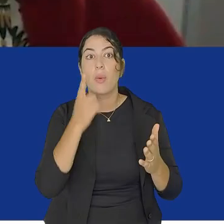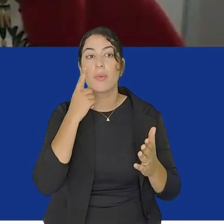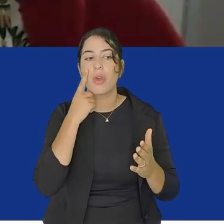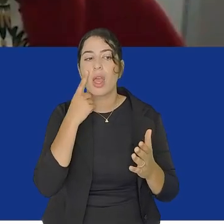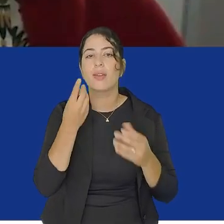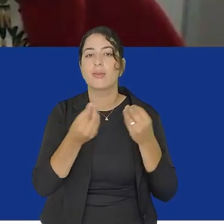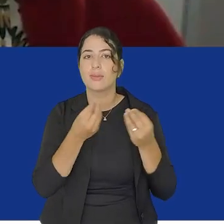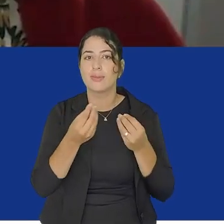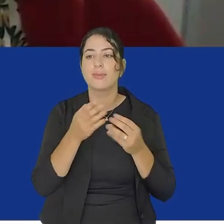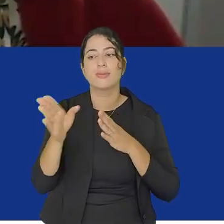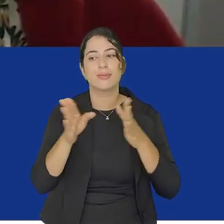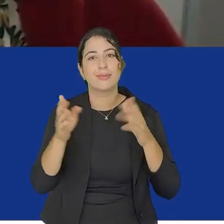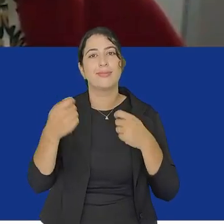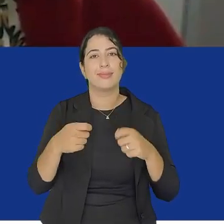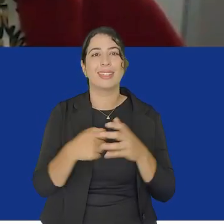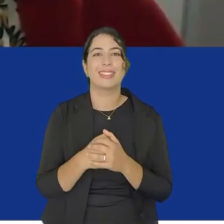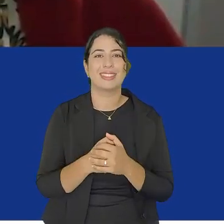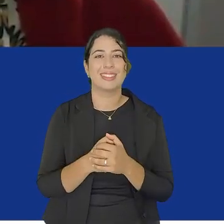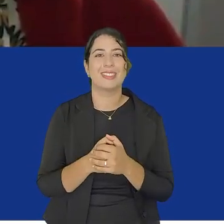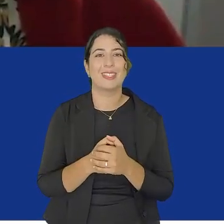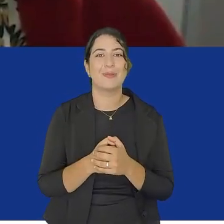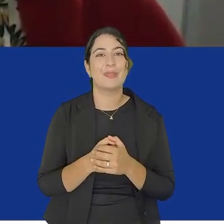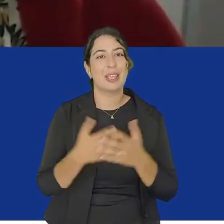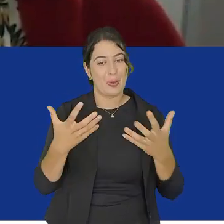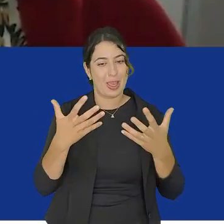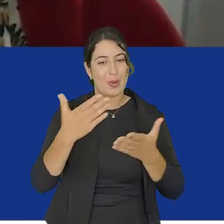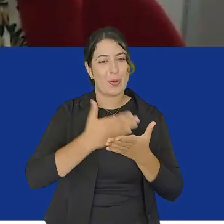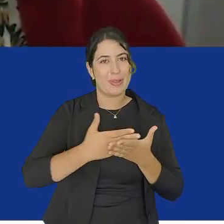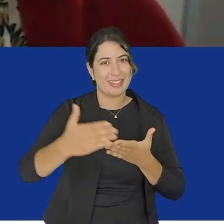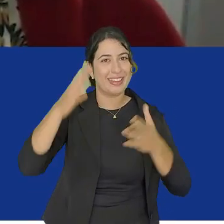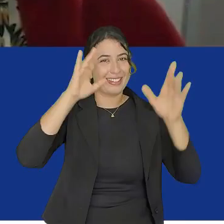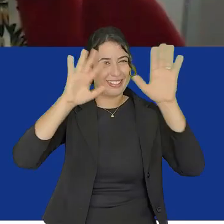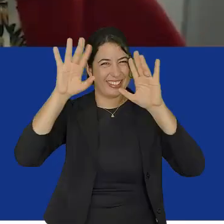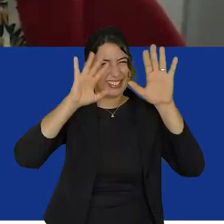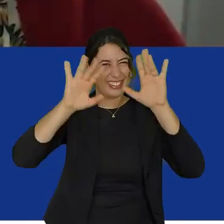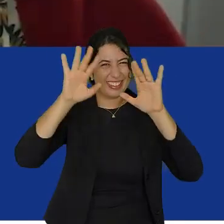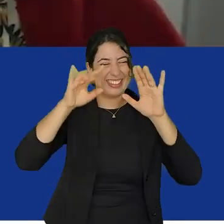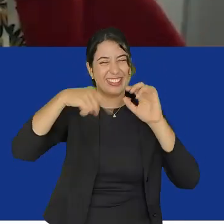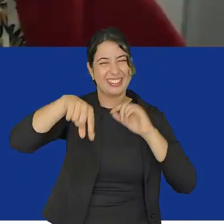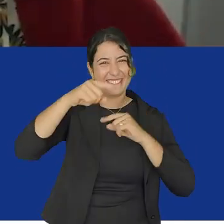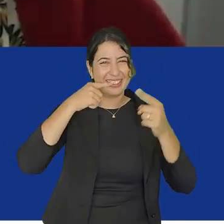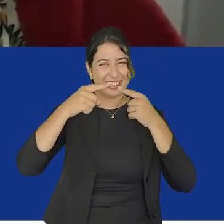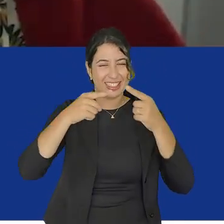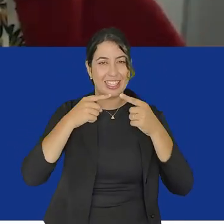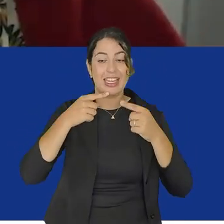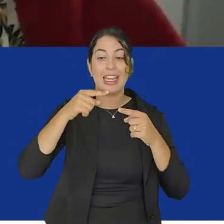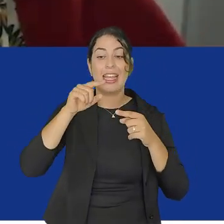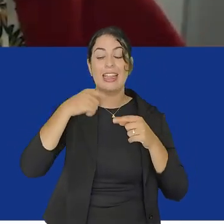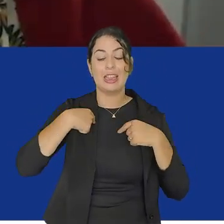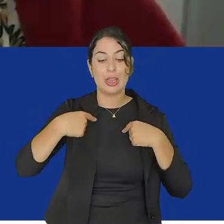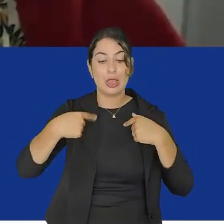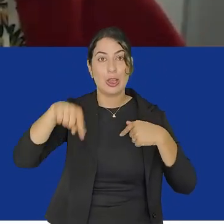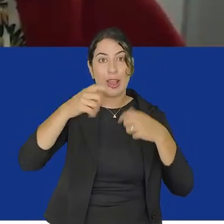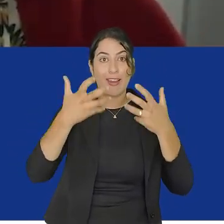queria começar com essa reflexão, né, no nosso diálogo aqui, dessa escolha intencional